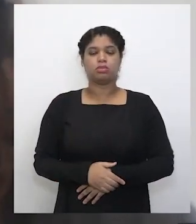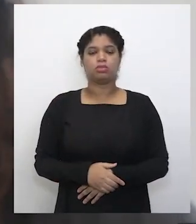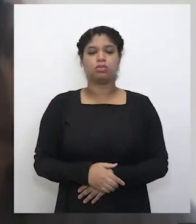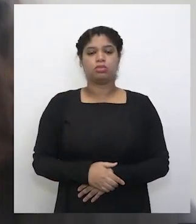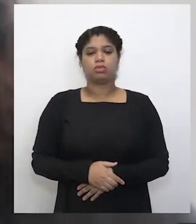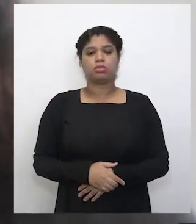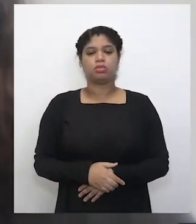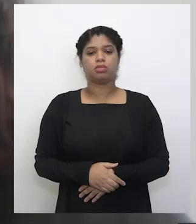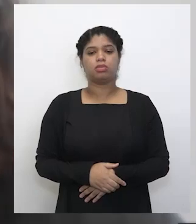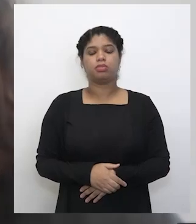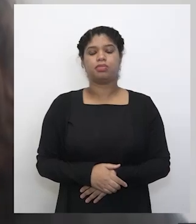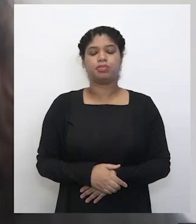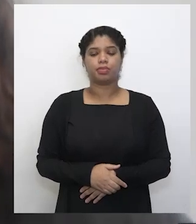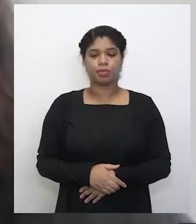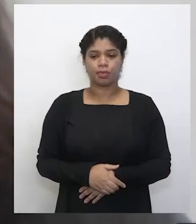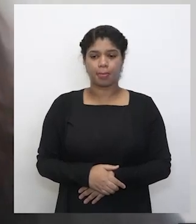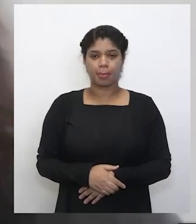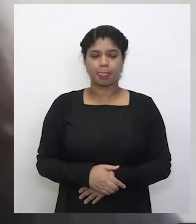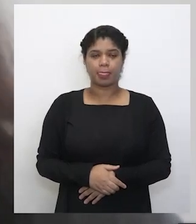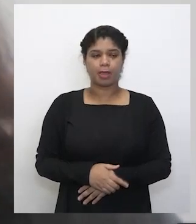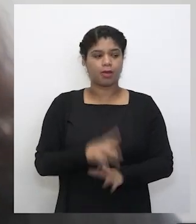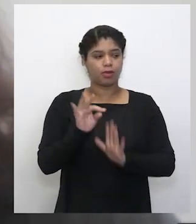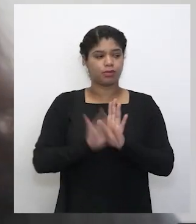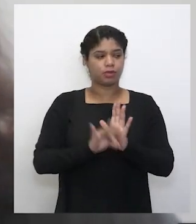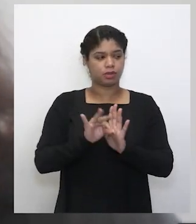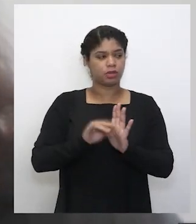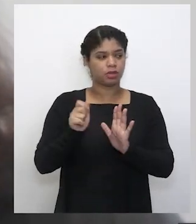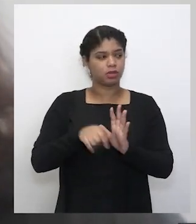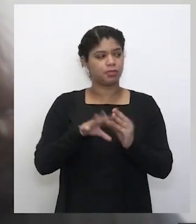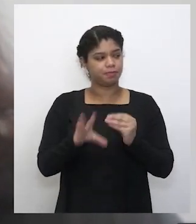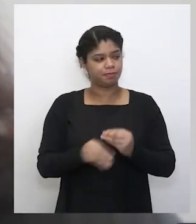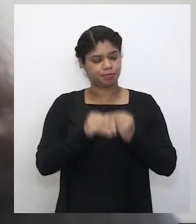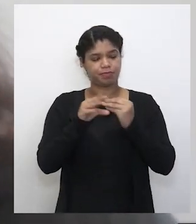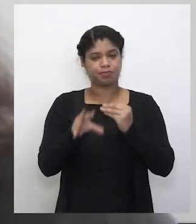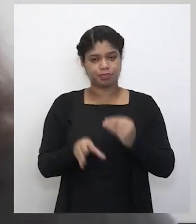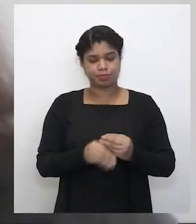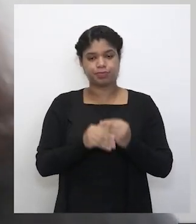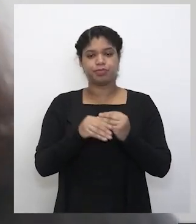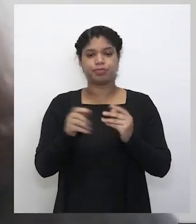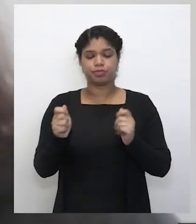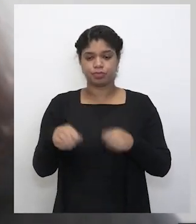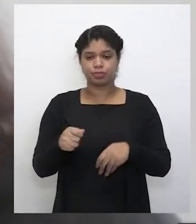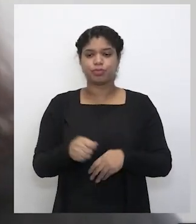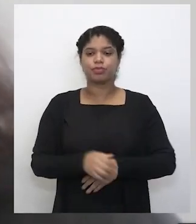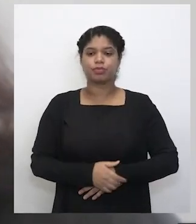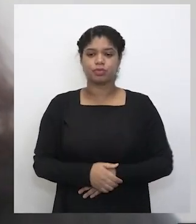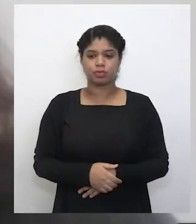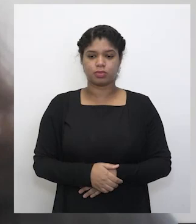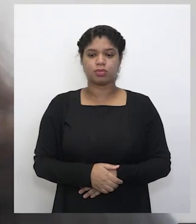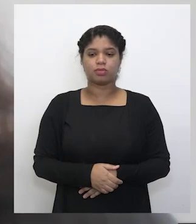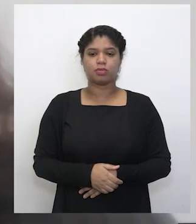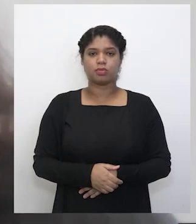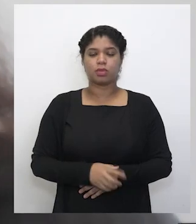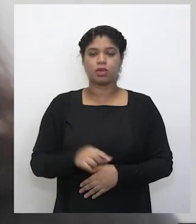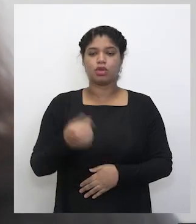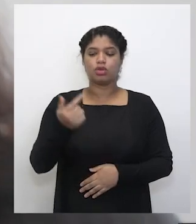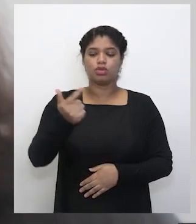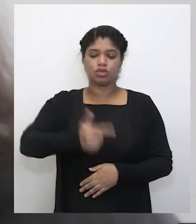Esses textos, eles podem se agrupar, eles podem trabalhar, né? Sempre a gente